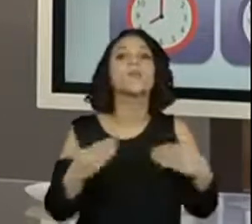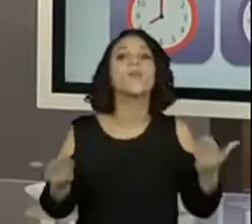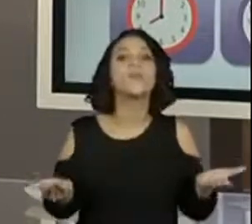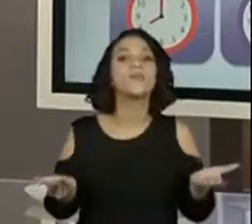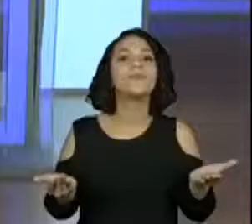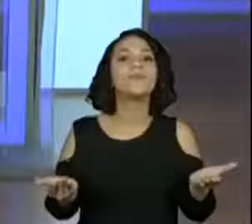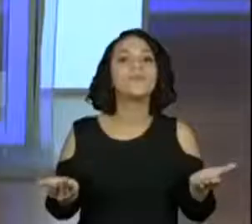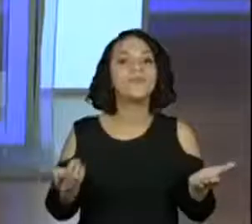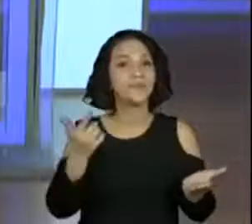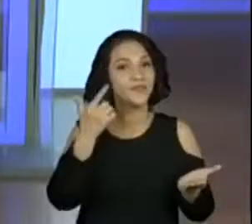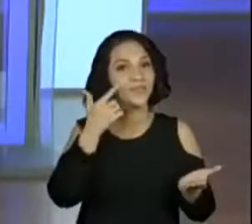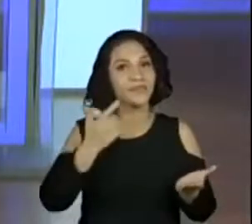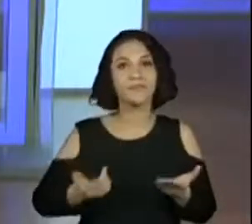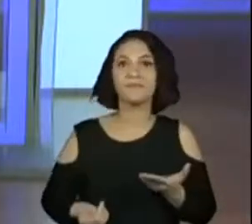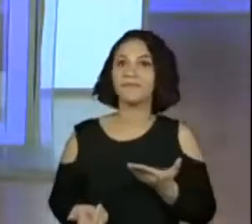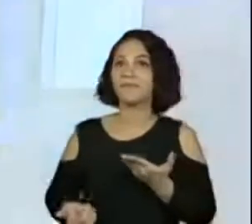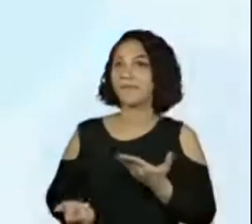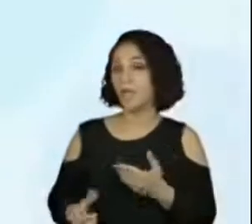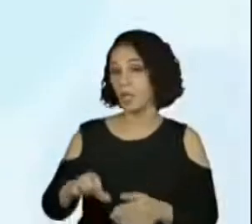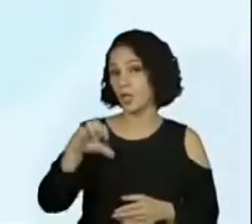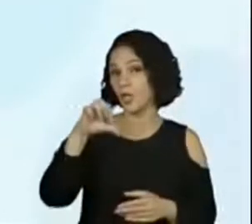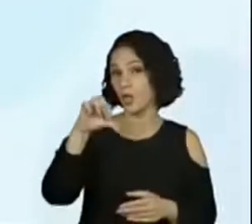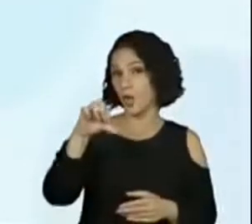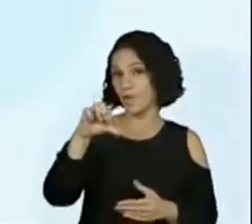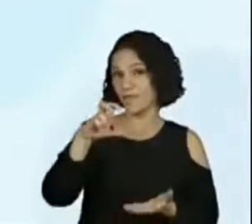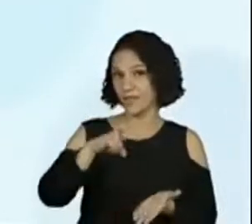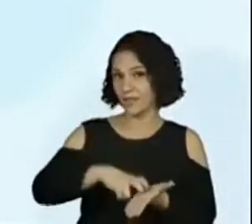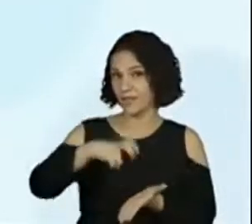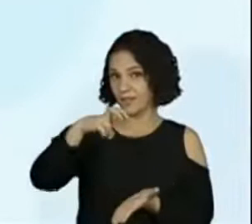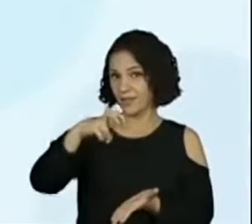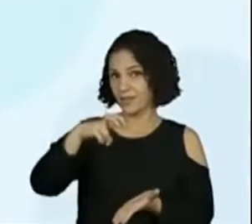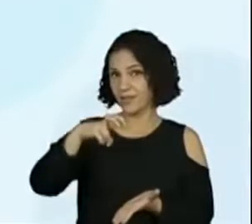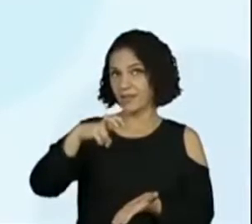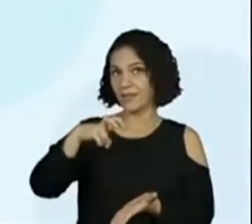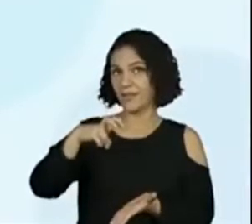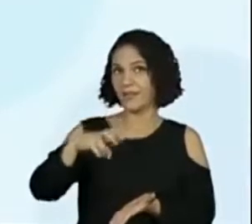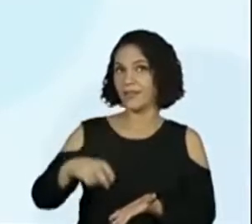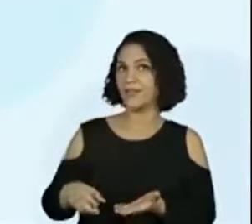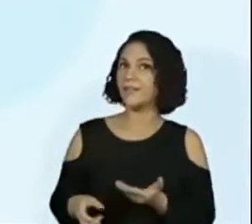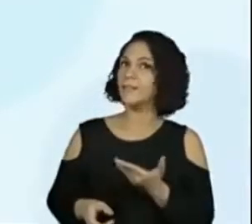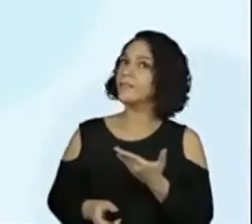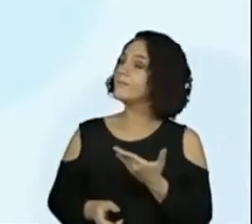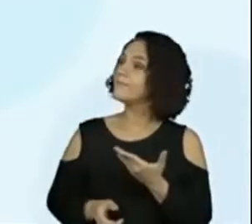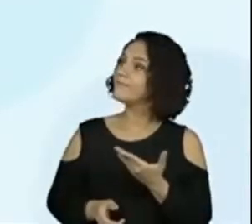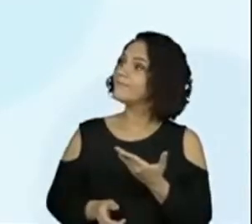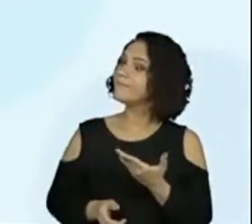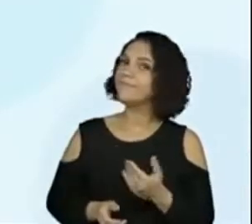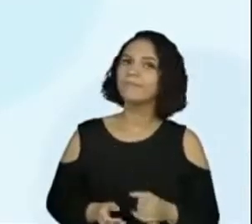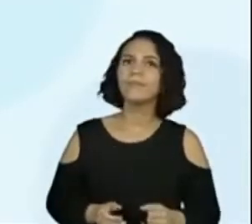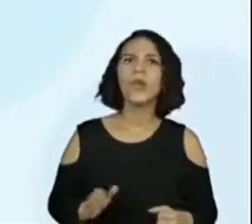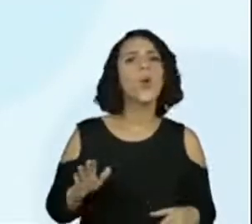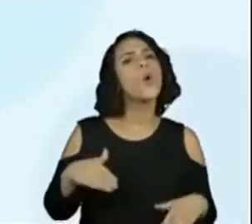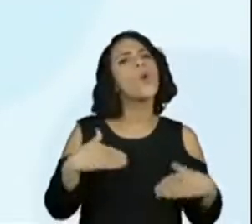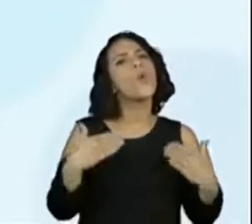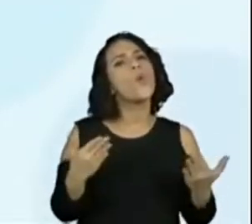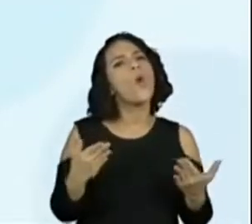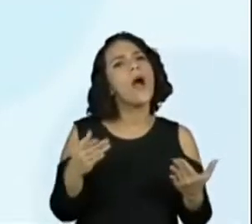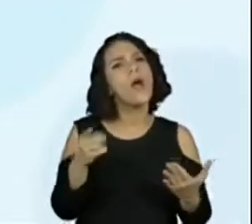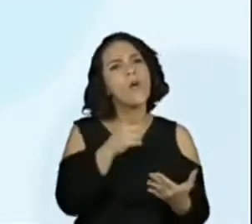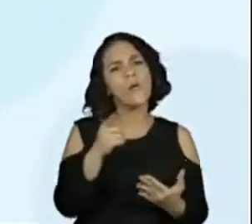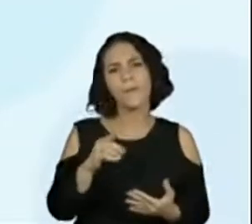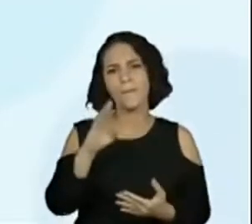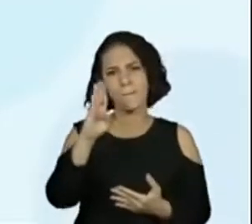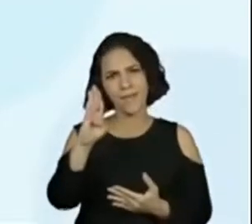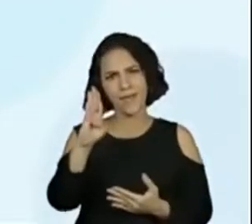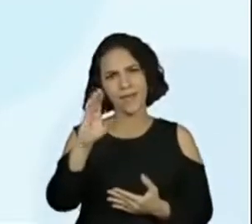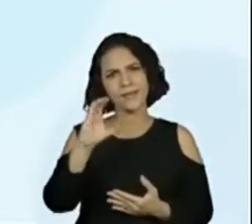estudar? Ela marcou ali 9 horas da manhã. Que horas? Qual é o relógio que representa